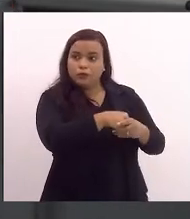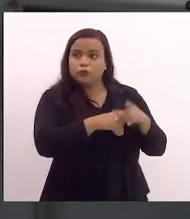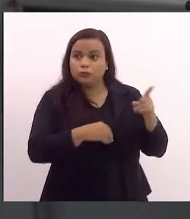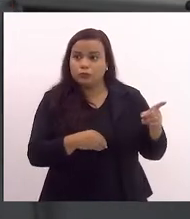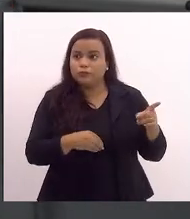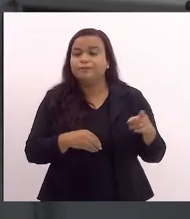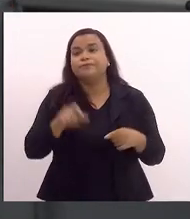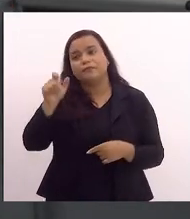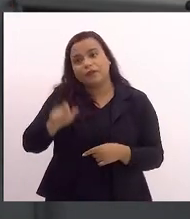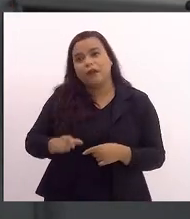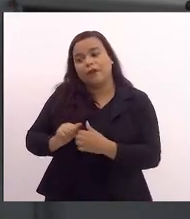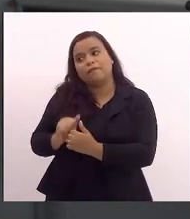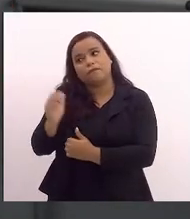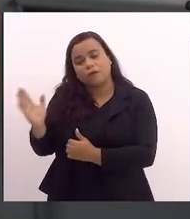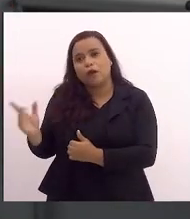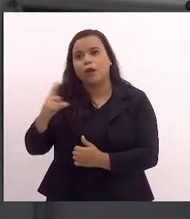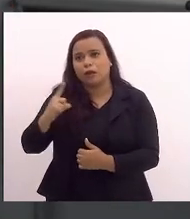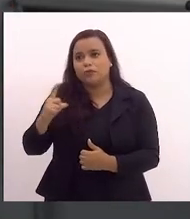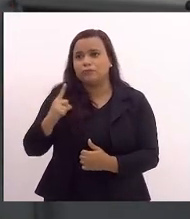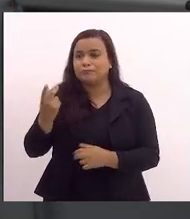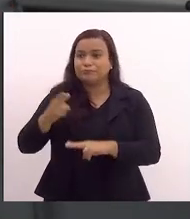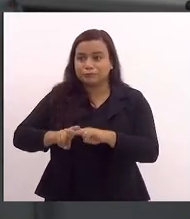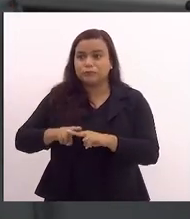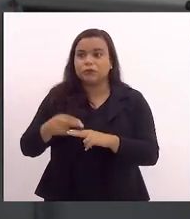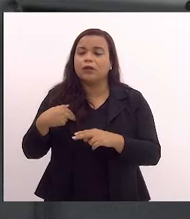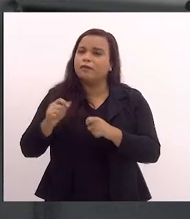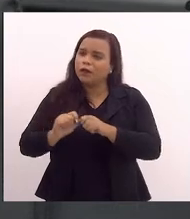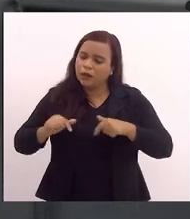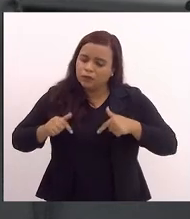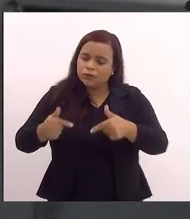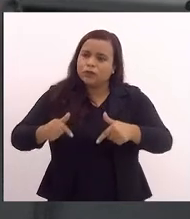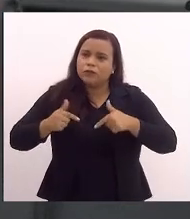e ela presa aqui fora, fazendo de um tudo por mim.